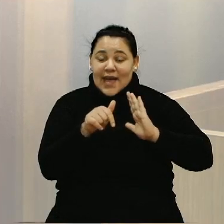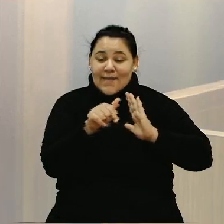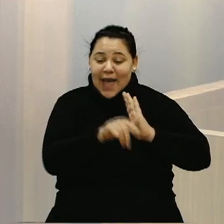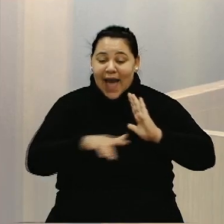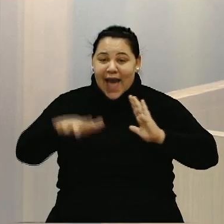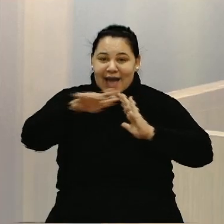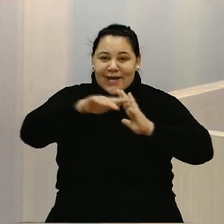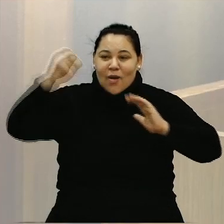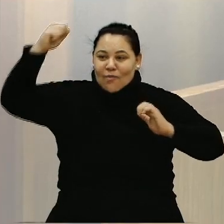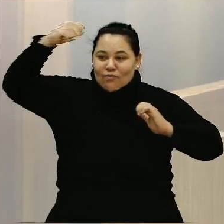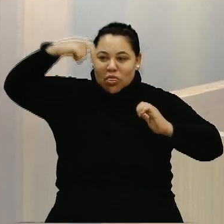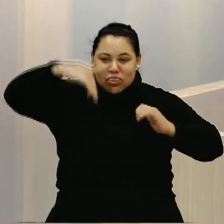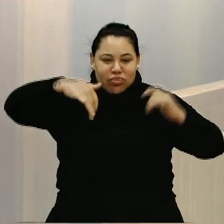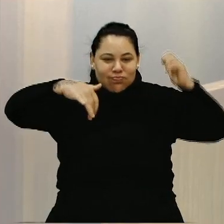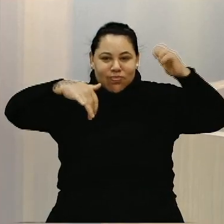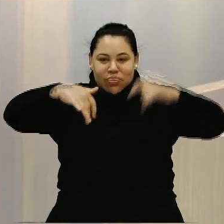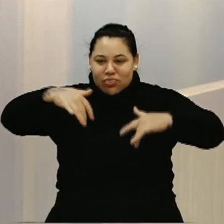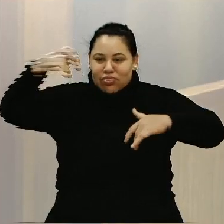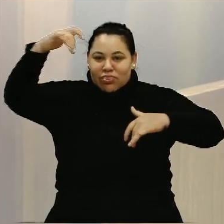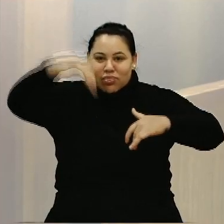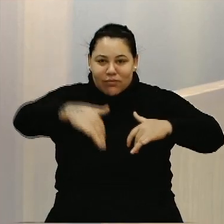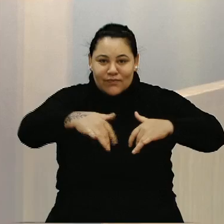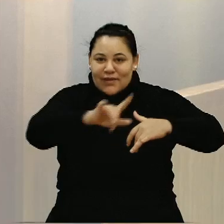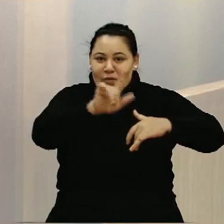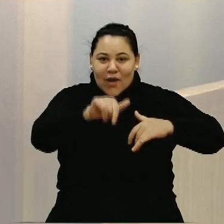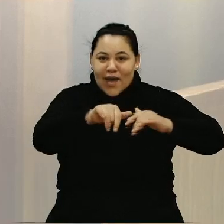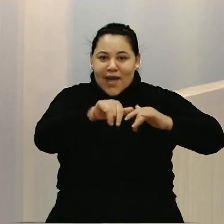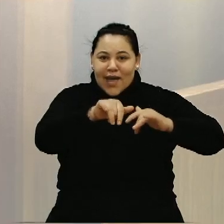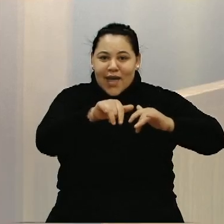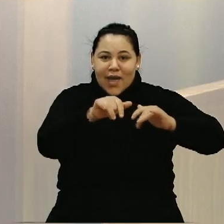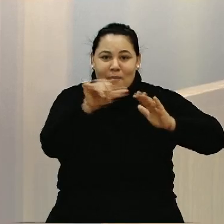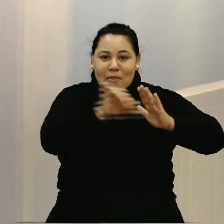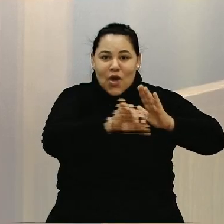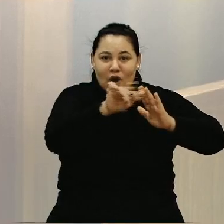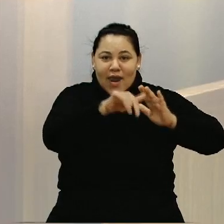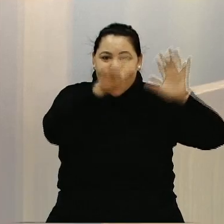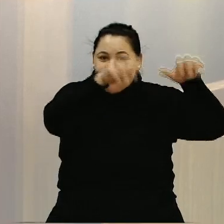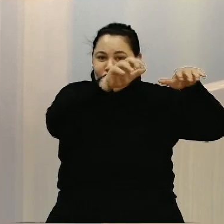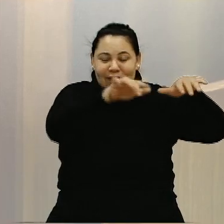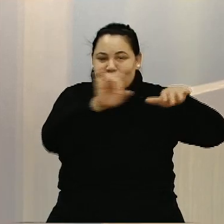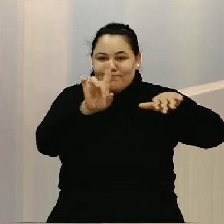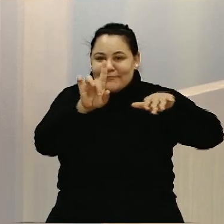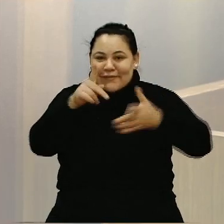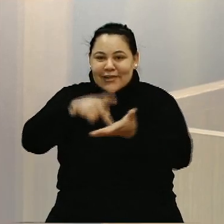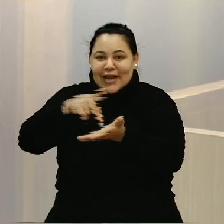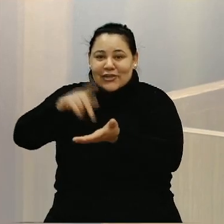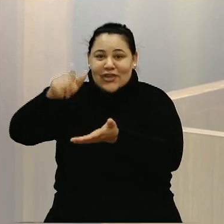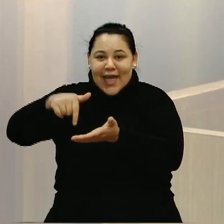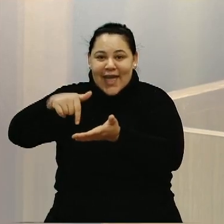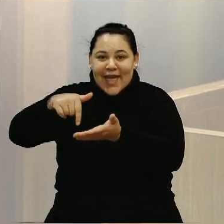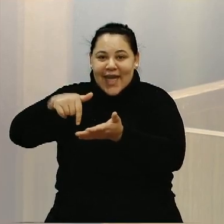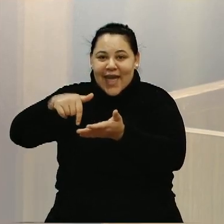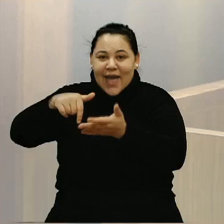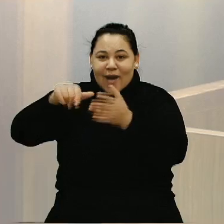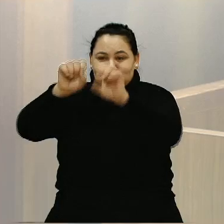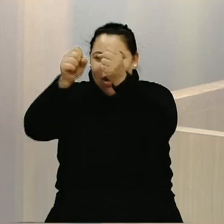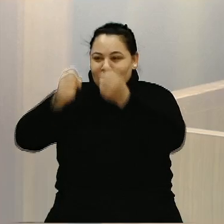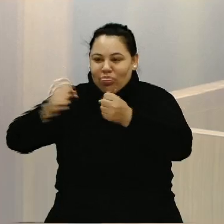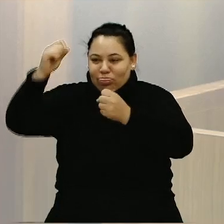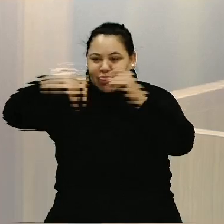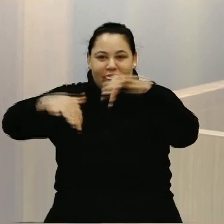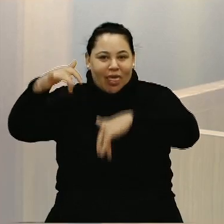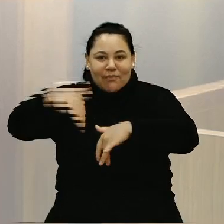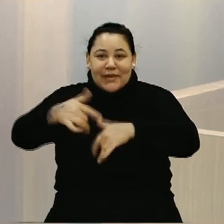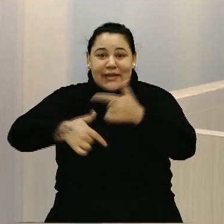enchente propriamente dito, mas que a gente chama de busca em estruturas colapsadas. São ferramentas específicas para trabalhar naquele cenário que a